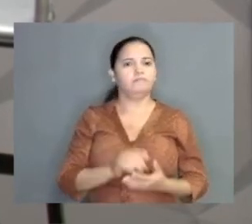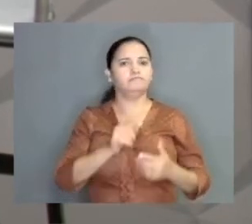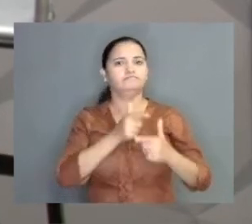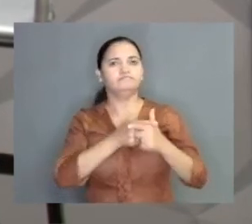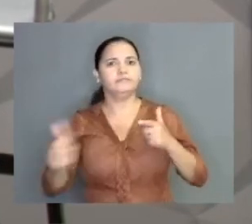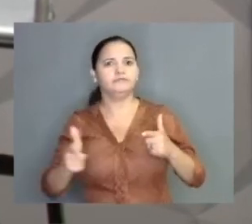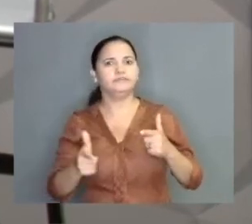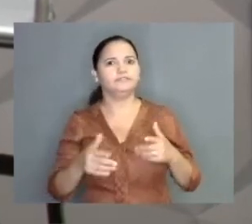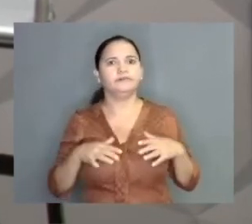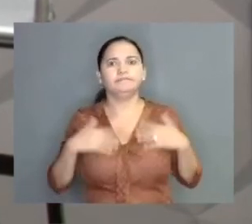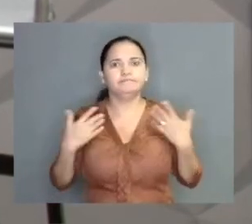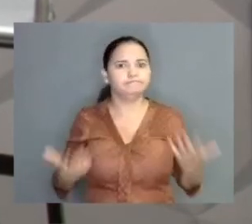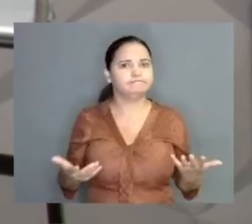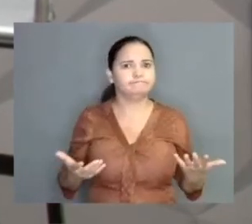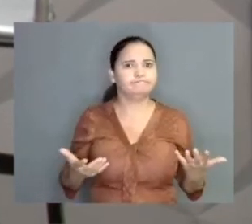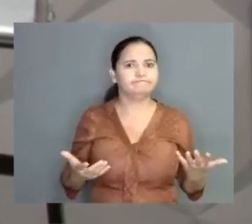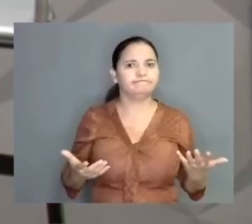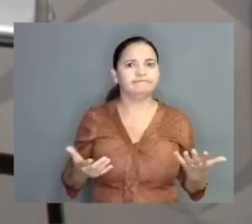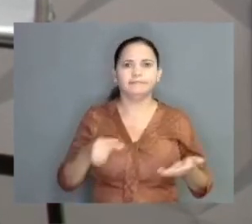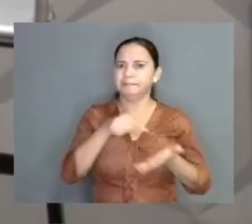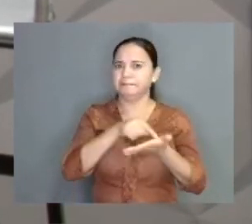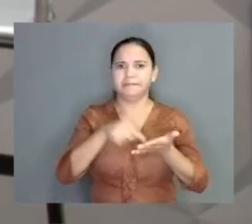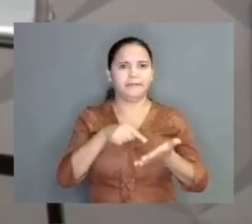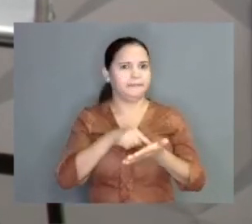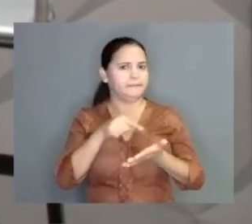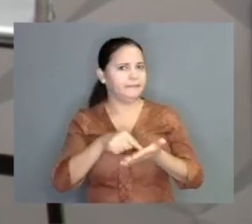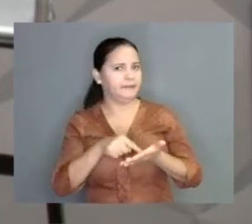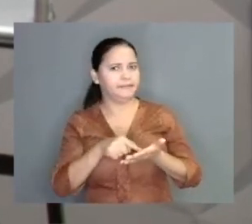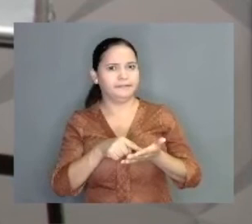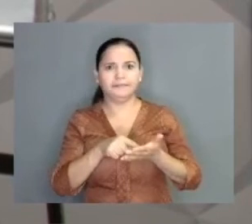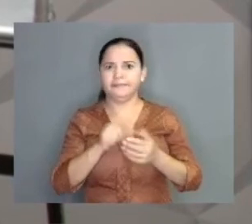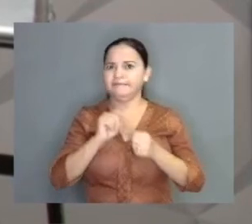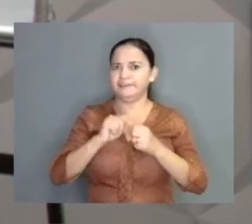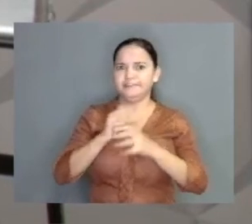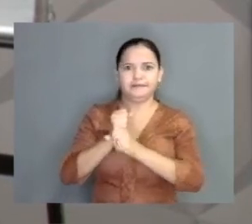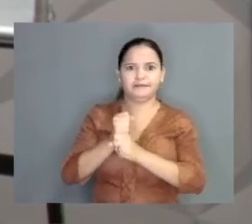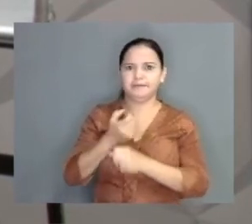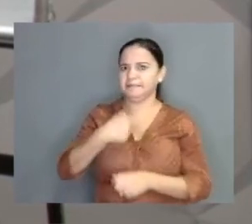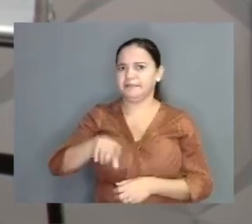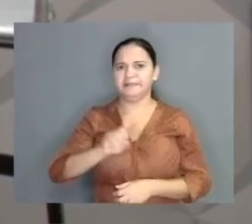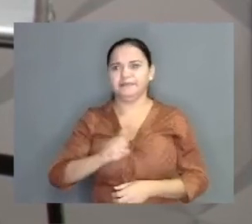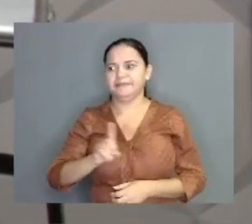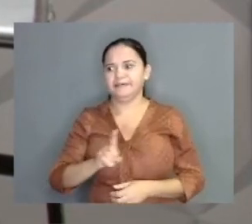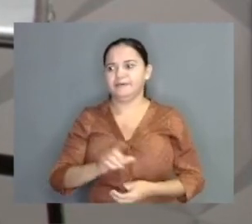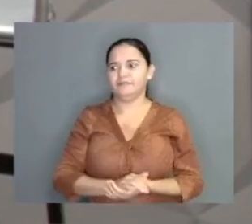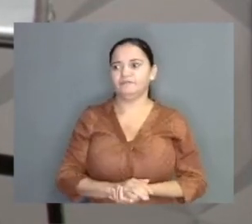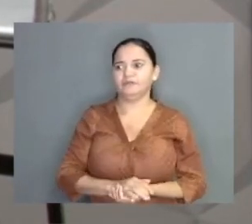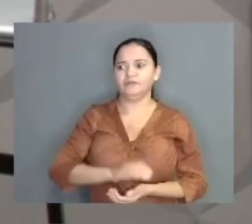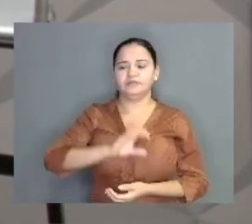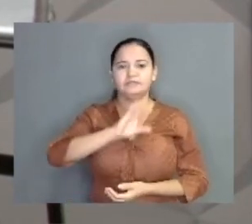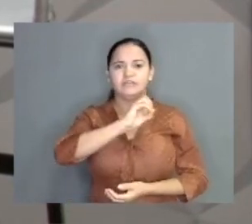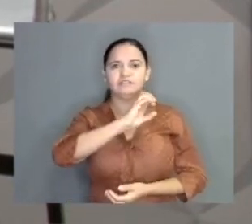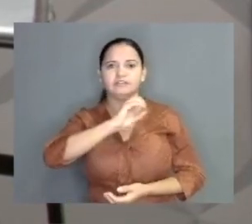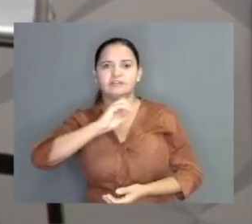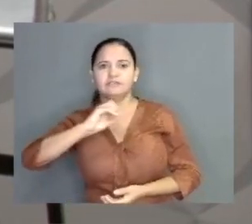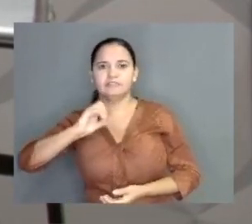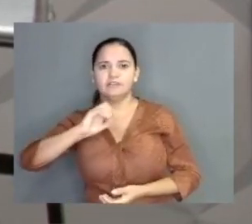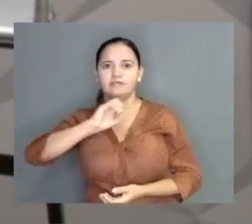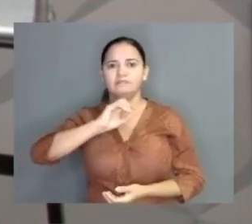Divisão feita sem armar e sem pegar calculadora, viu que eu sei que vocês não pegaram. Então, ó,